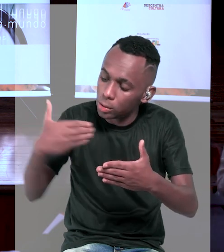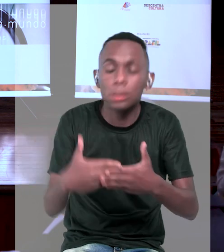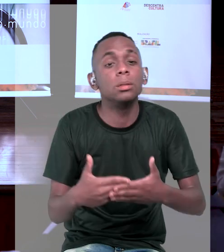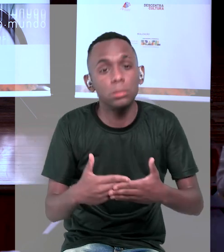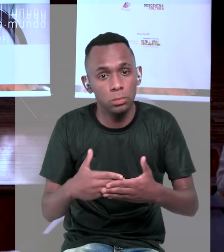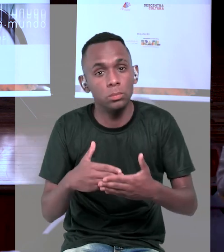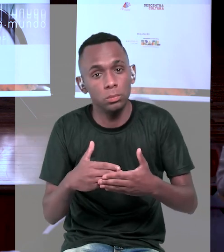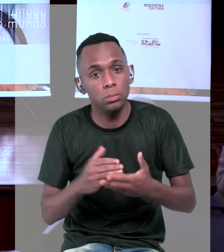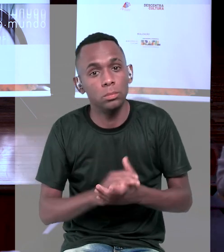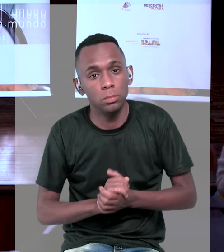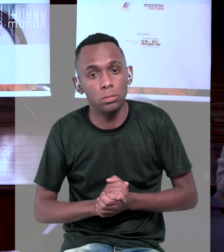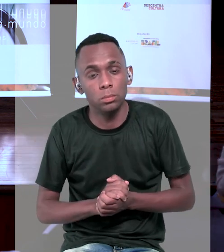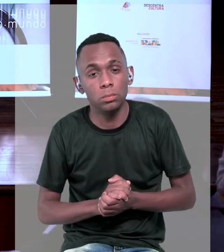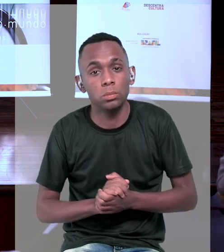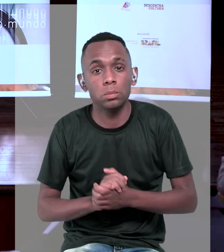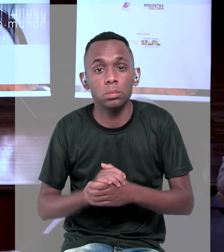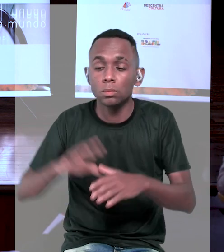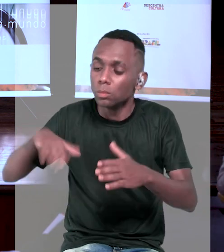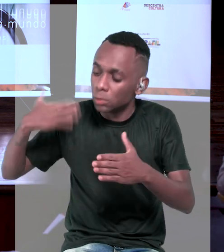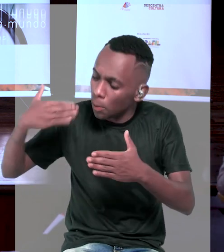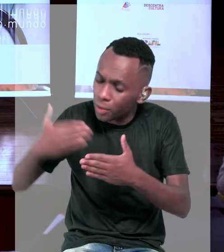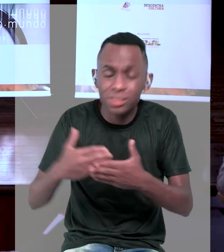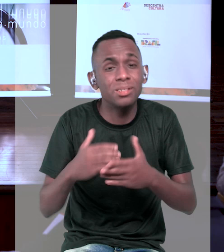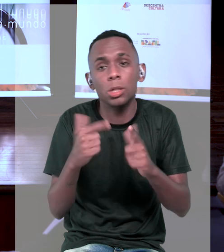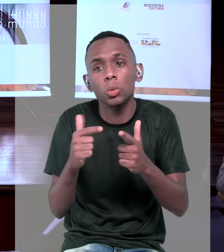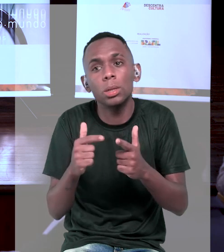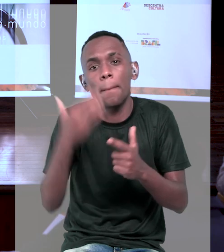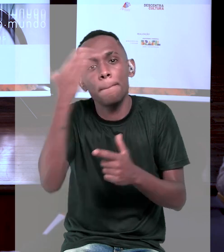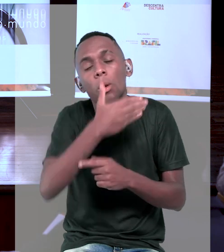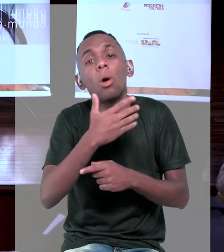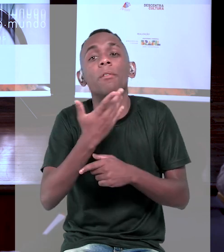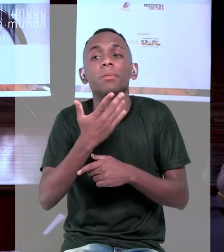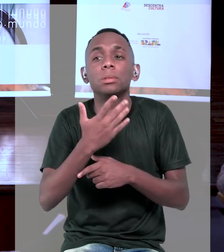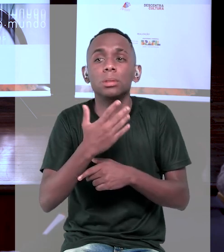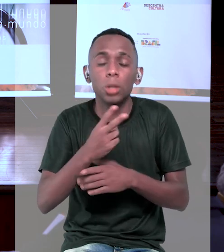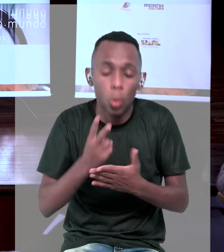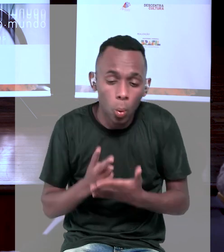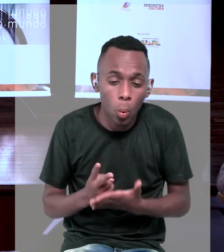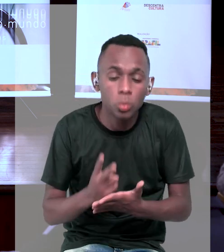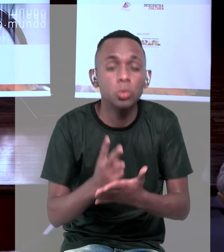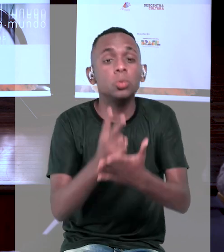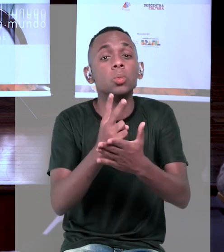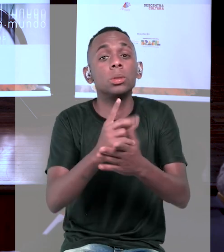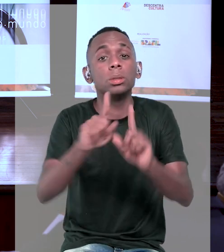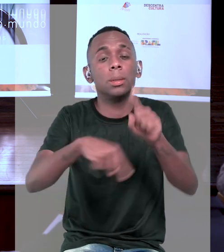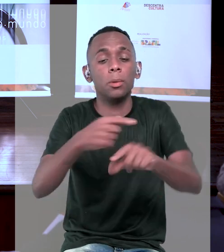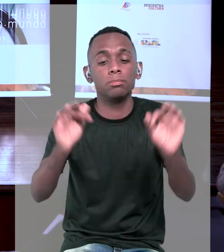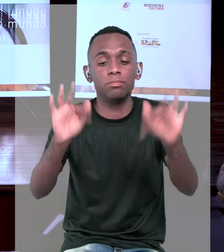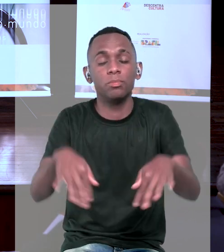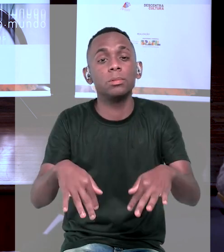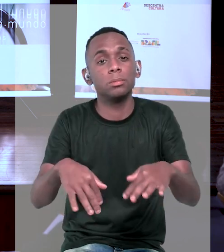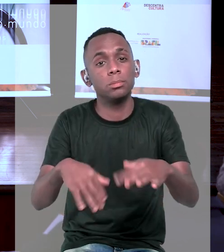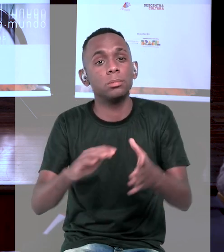Um processo que, a despeito da inexistência de provas, caminha e termina na condenação. Mas